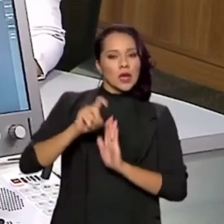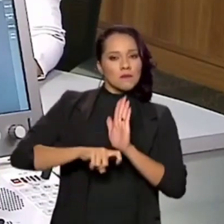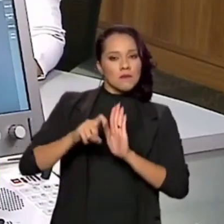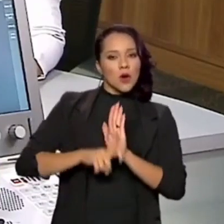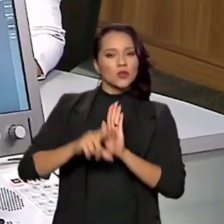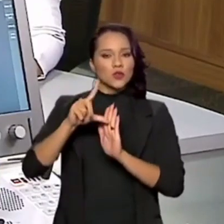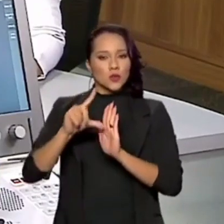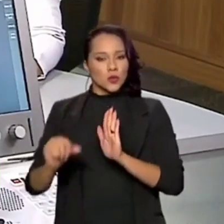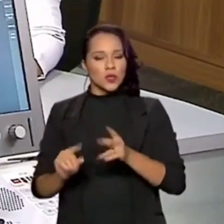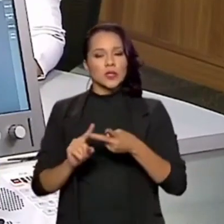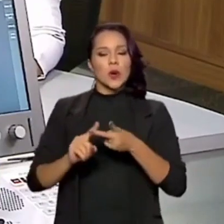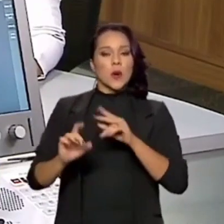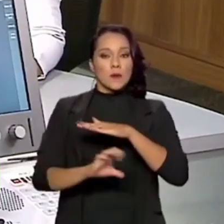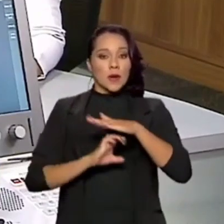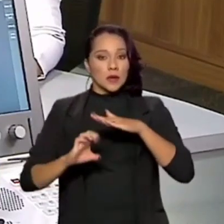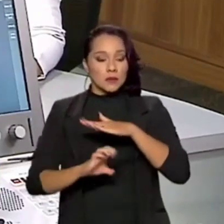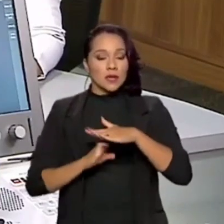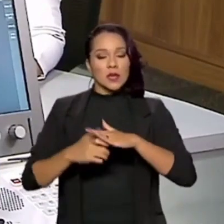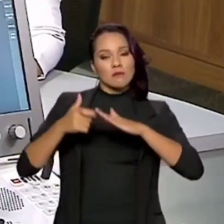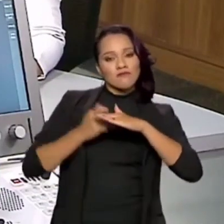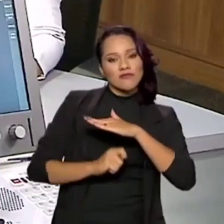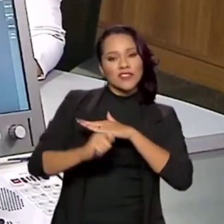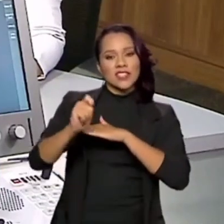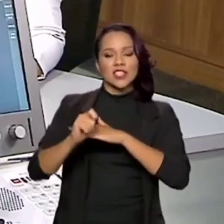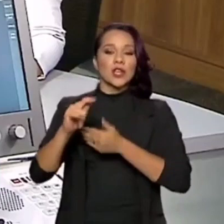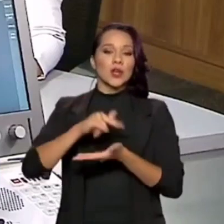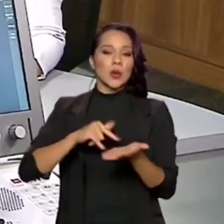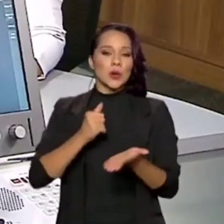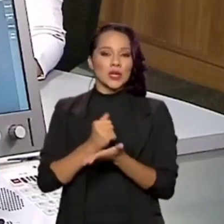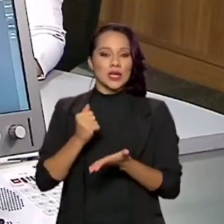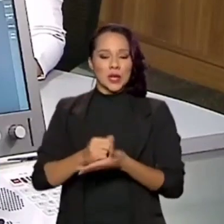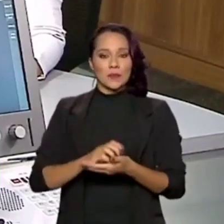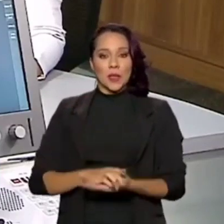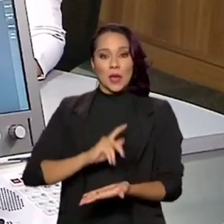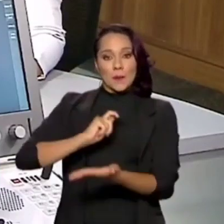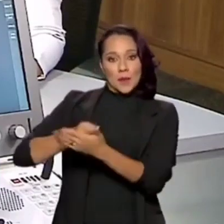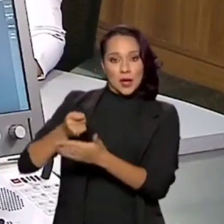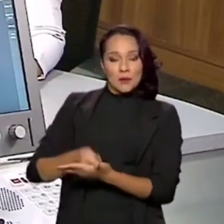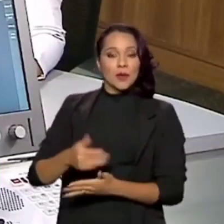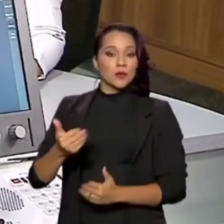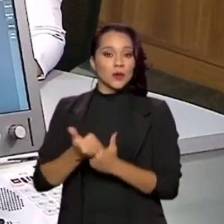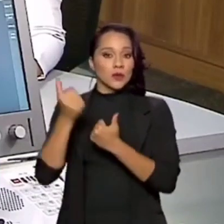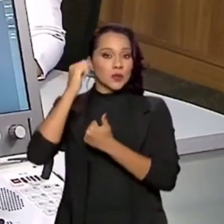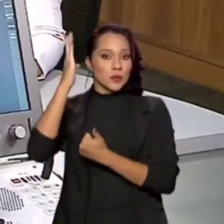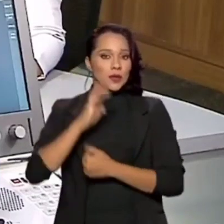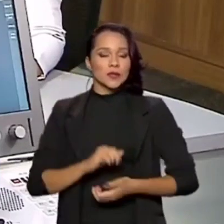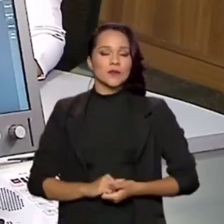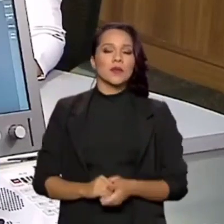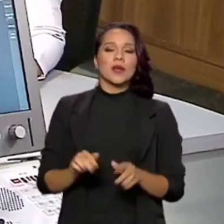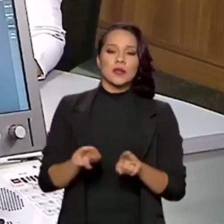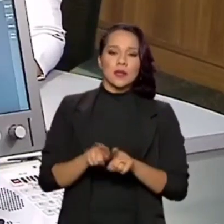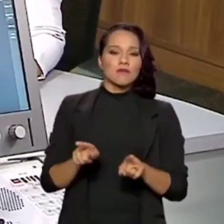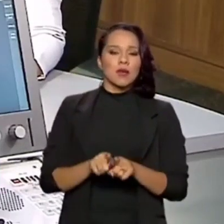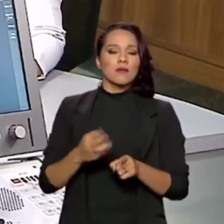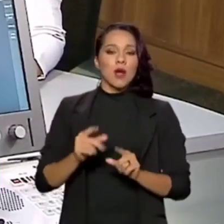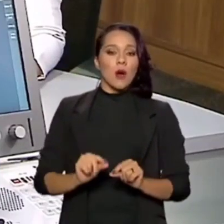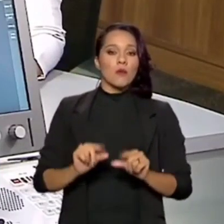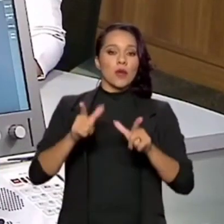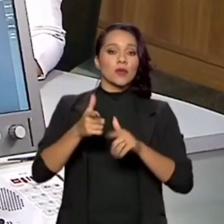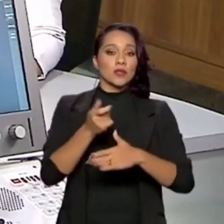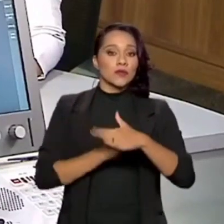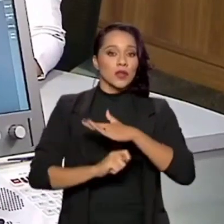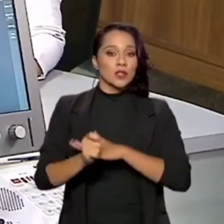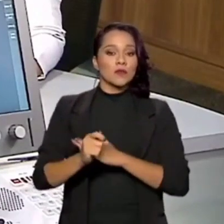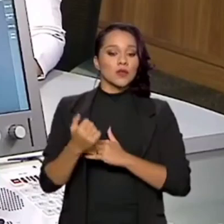programas de crédito para empresários investirem e contratarem. Pagamentos do Auxílio Brasil. E concessões com aumento de